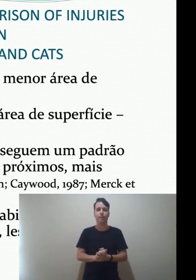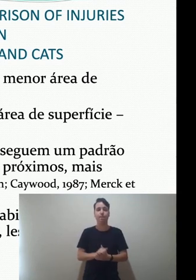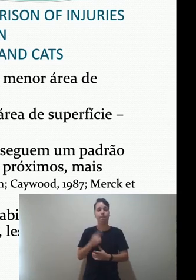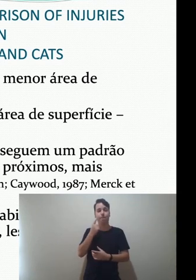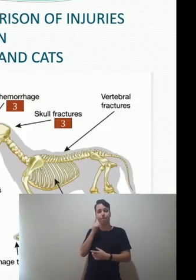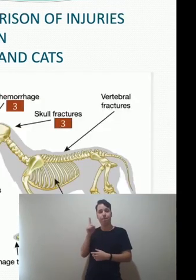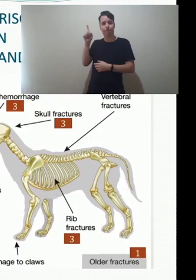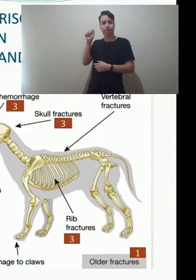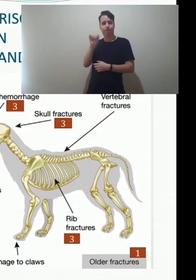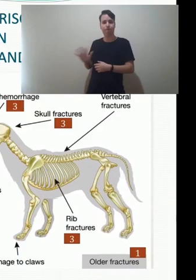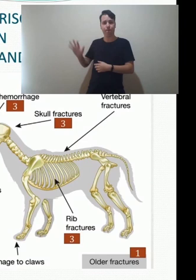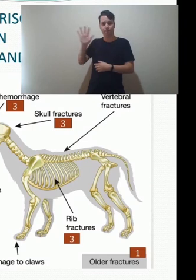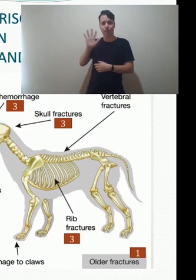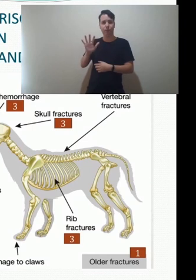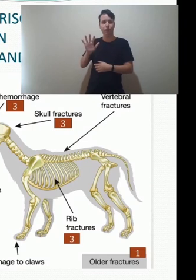caudais.